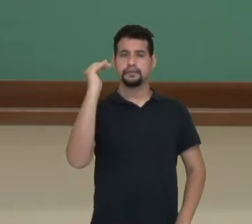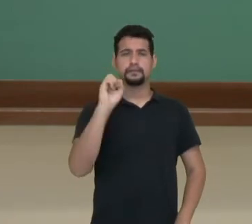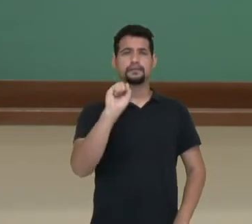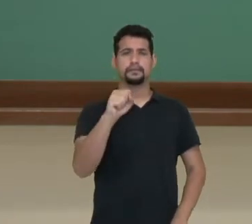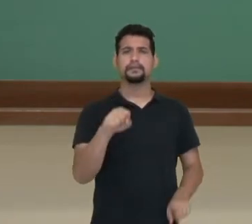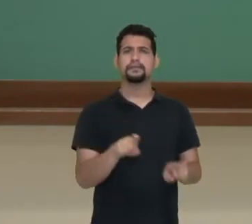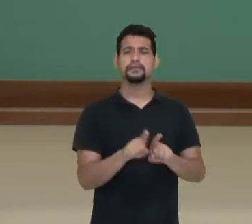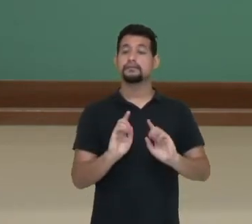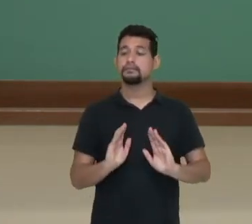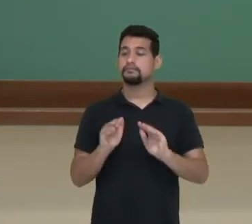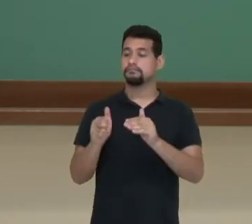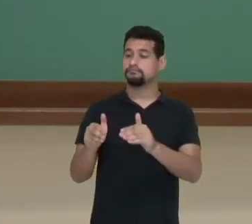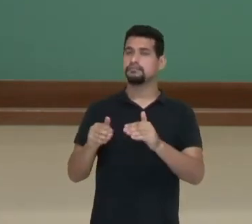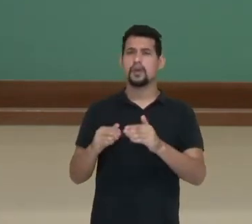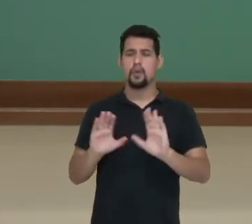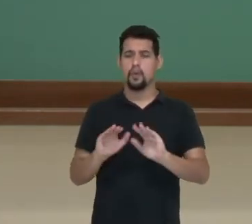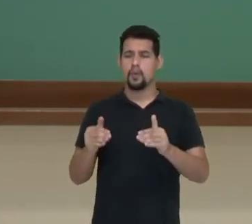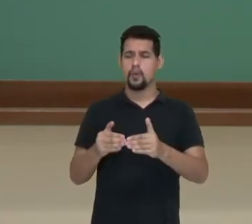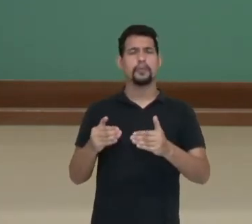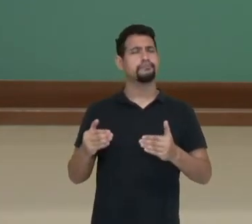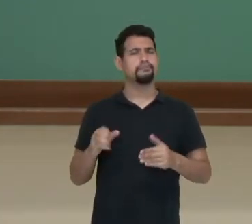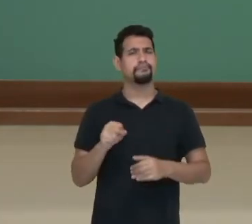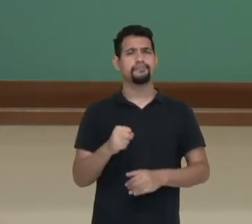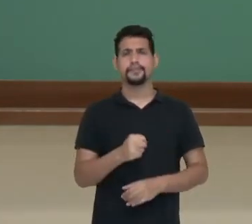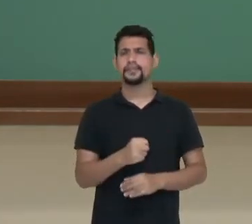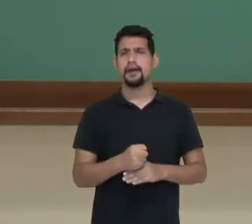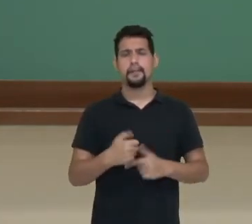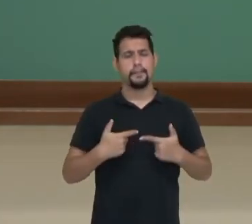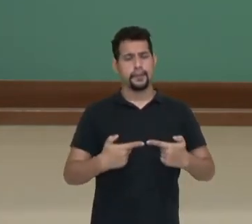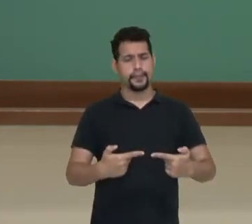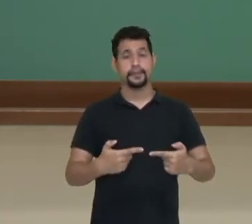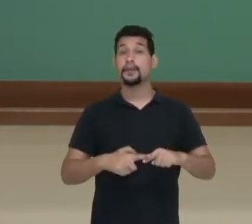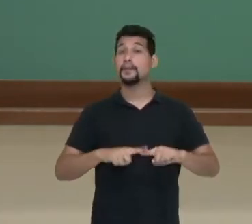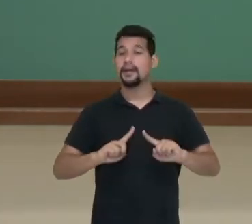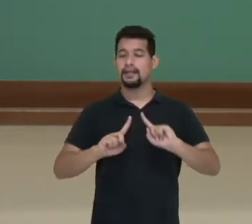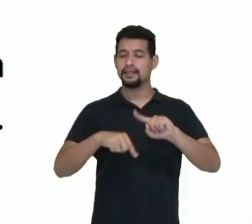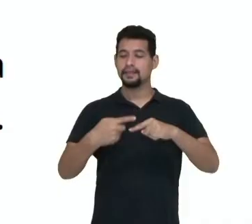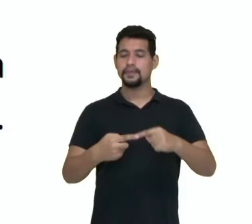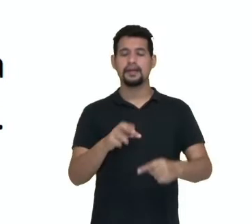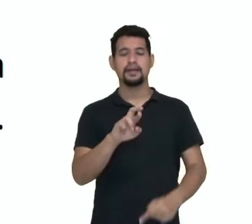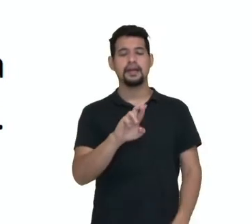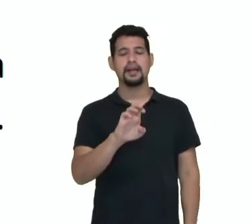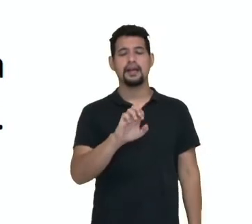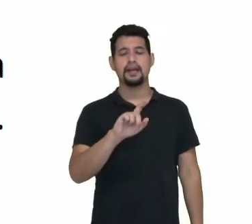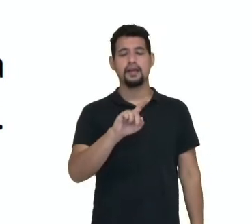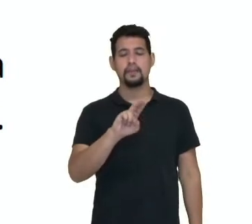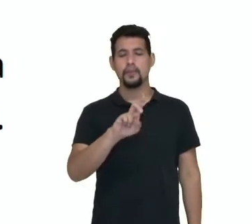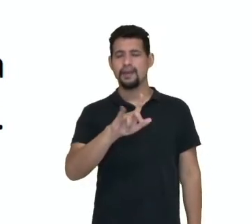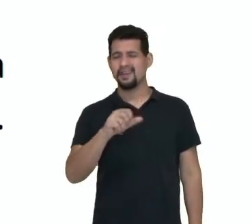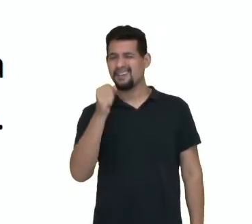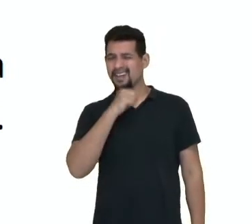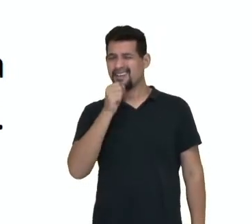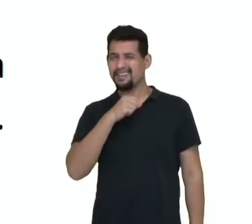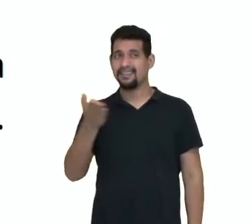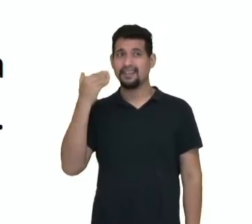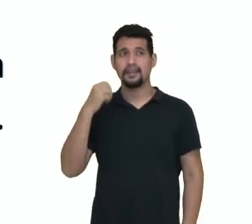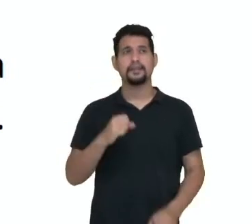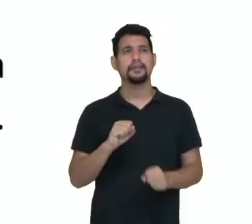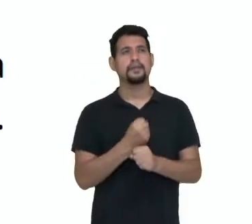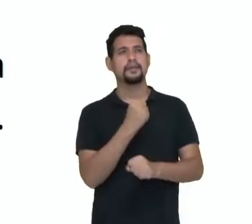importante para essa força armada. Durante a República Velha, no período de 1889